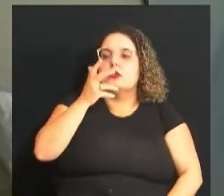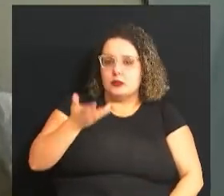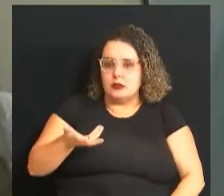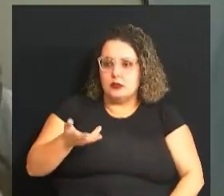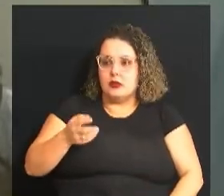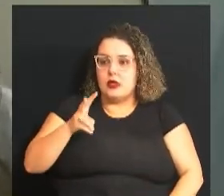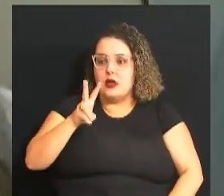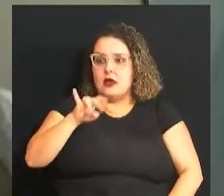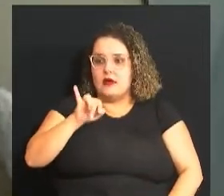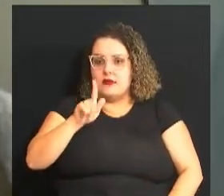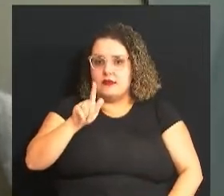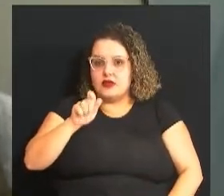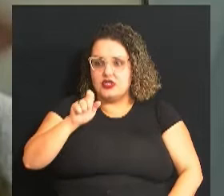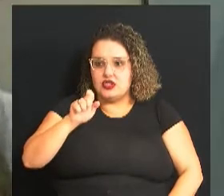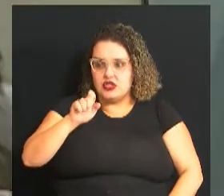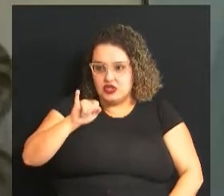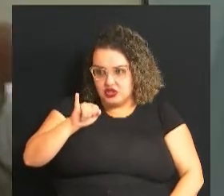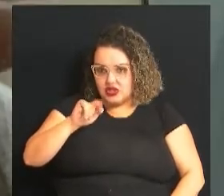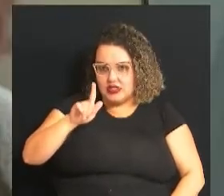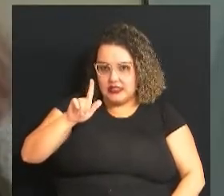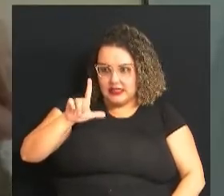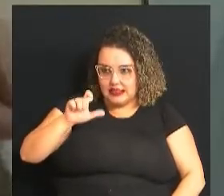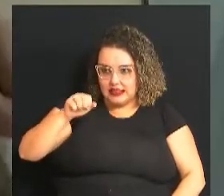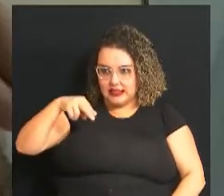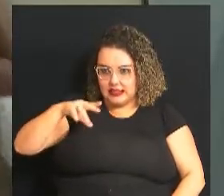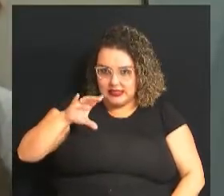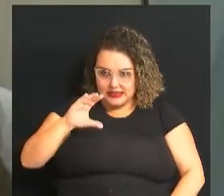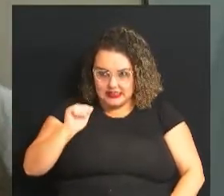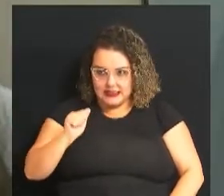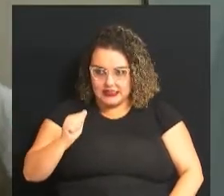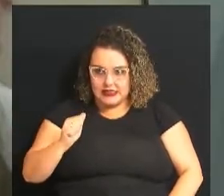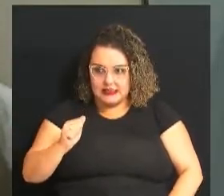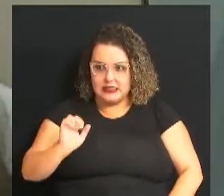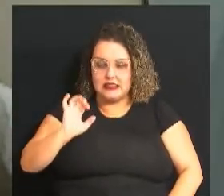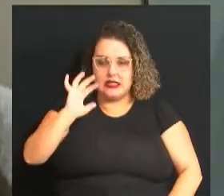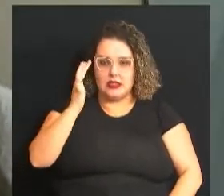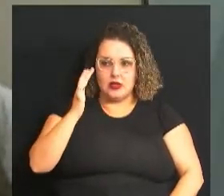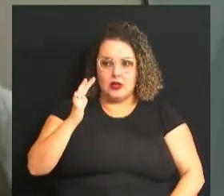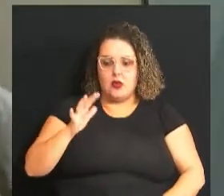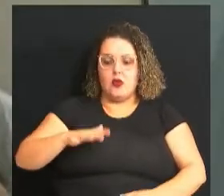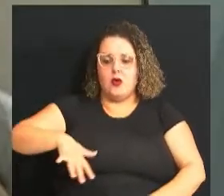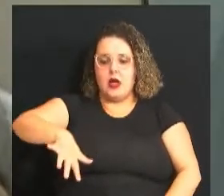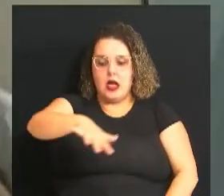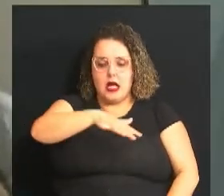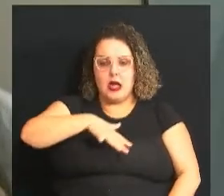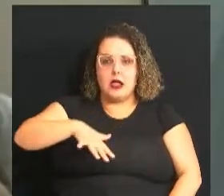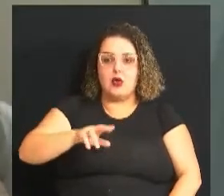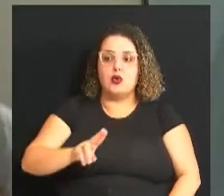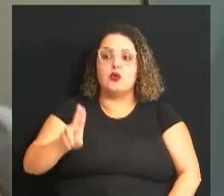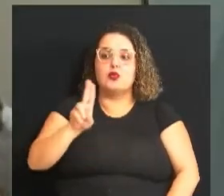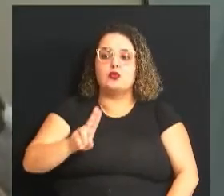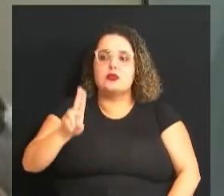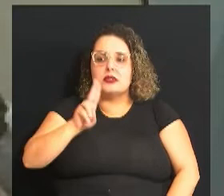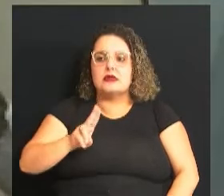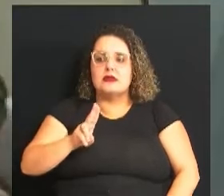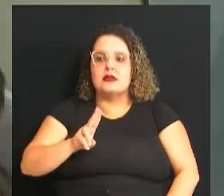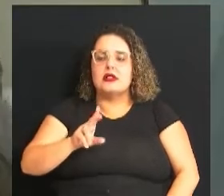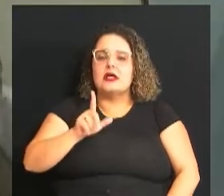detecta surtos que ocorreram próximo a algum estabelecimento que utilizava gelo de água